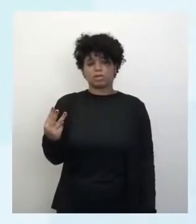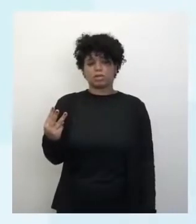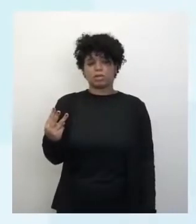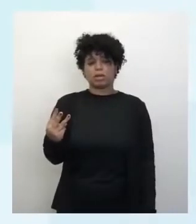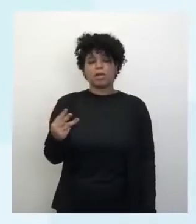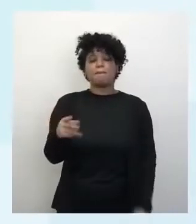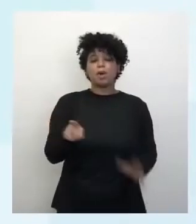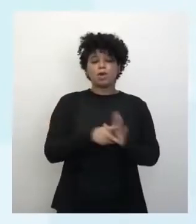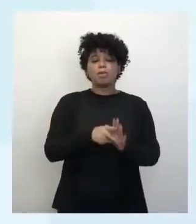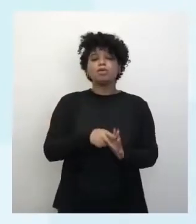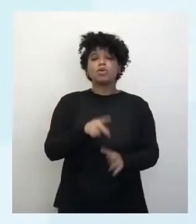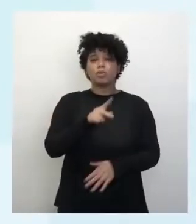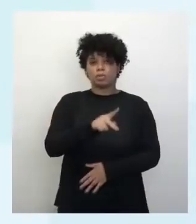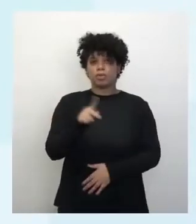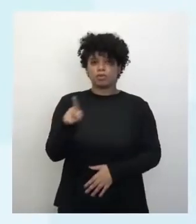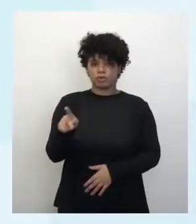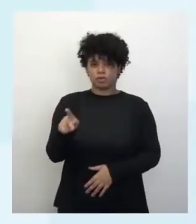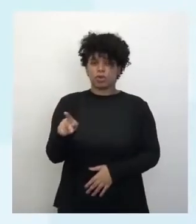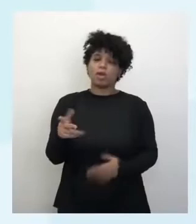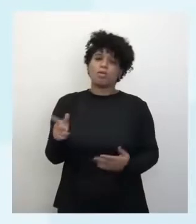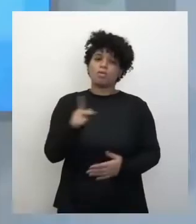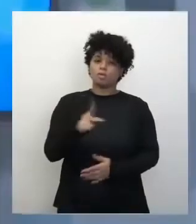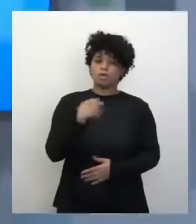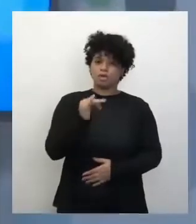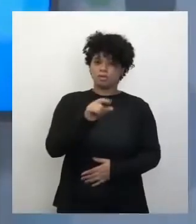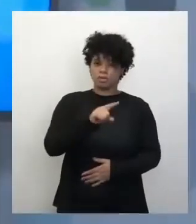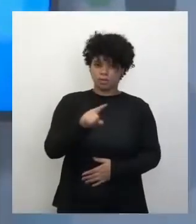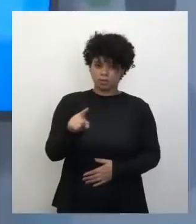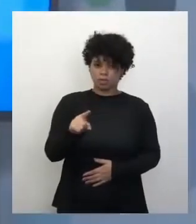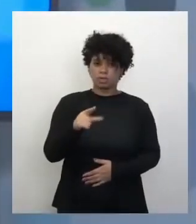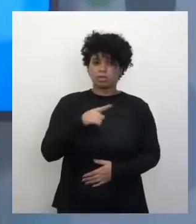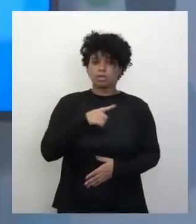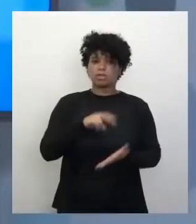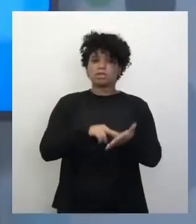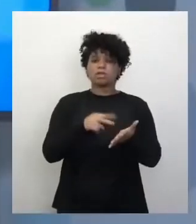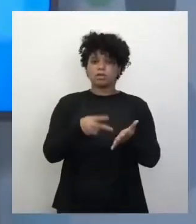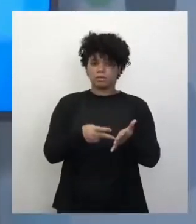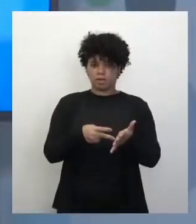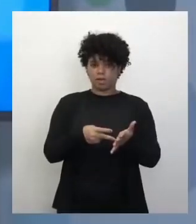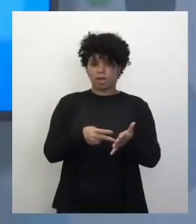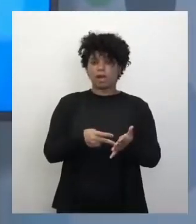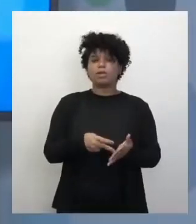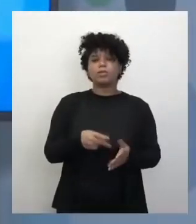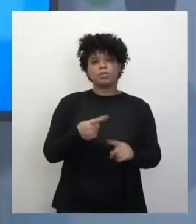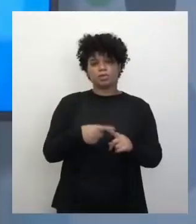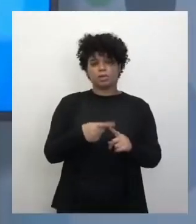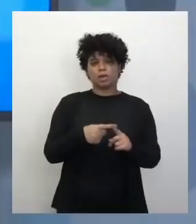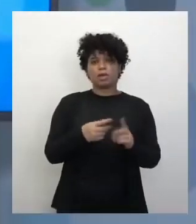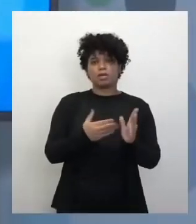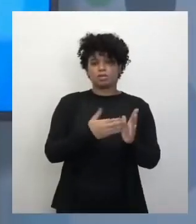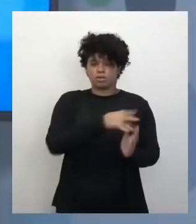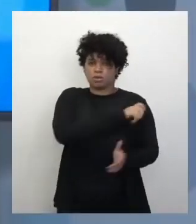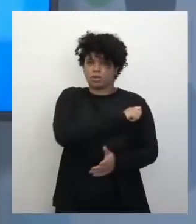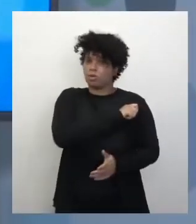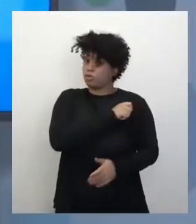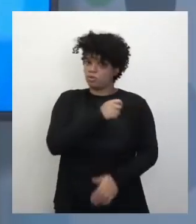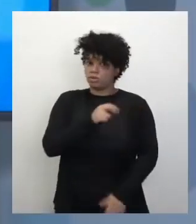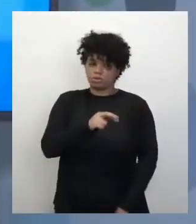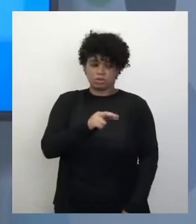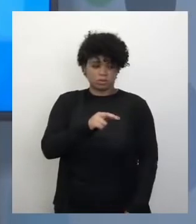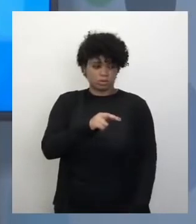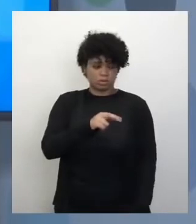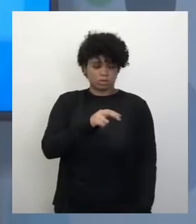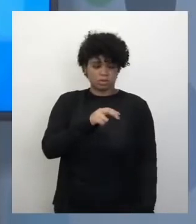Sempre do professor. Então, o professor vai ter que passar para vocês essa definição, caso vocês queiram retomar e não peguem no material. Então, olha só,